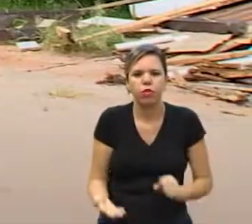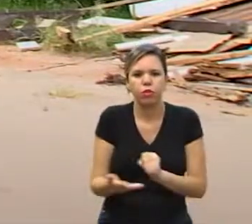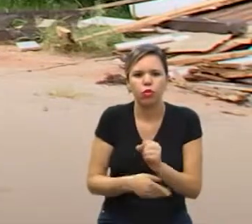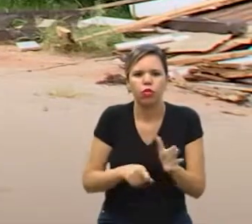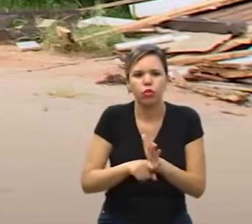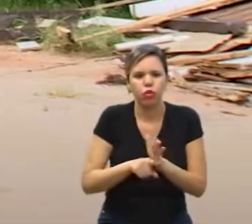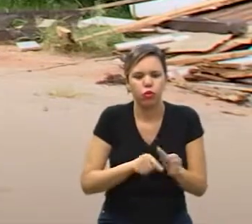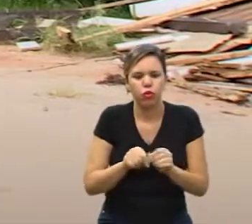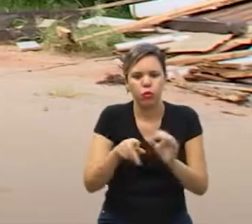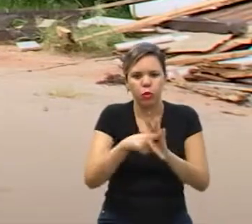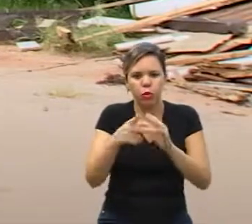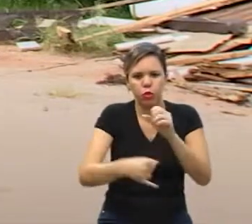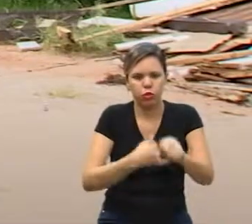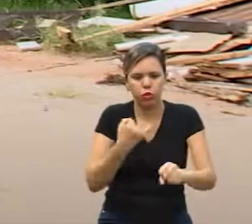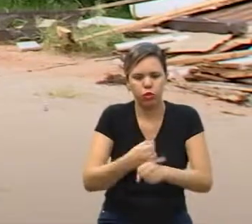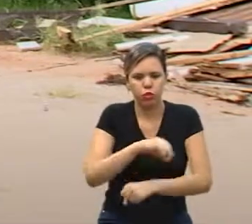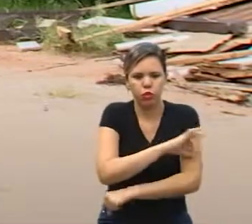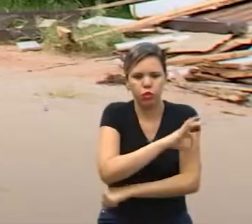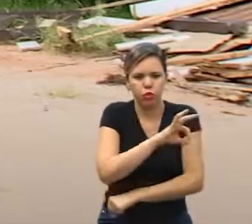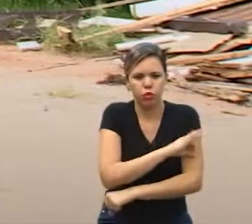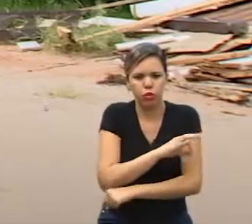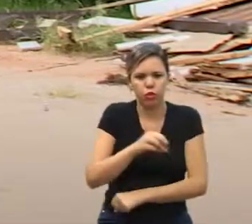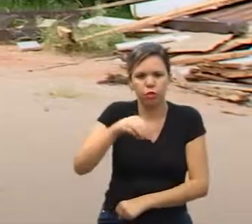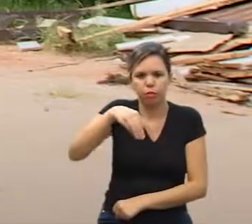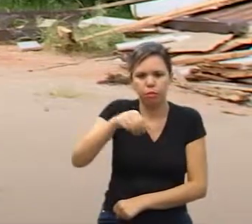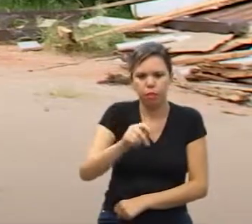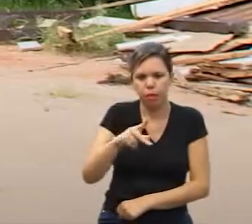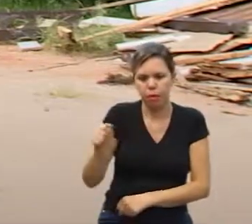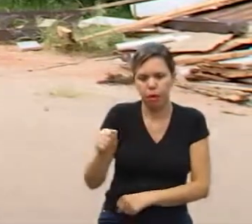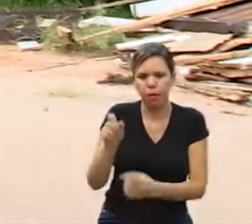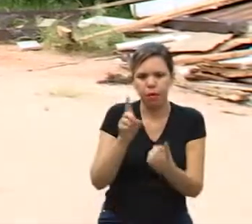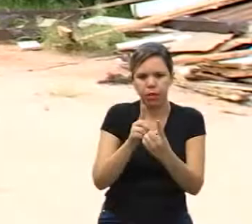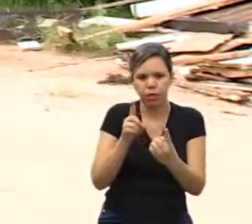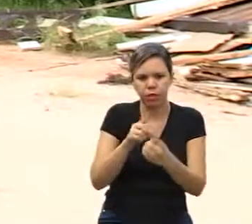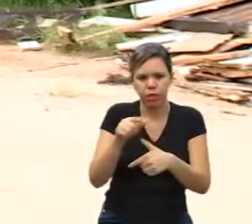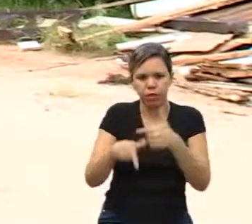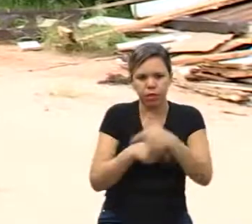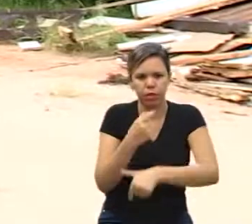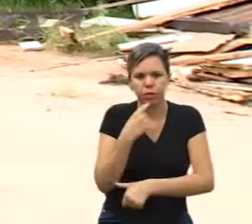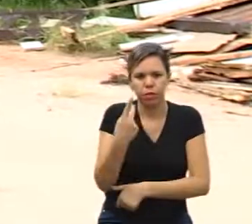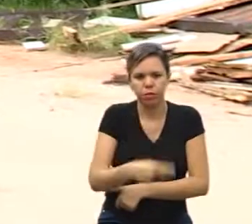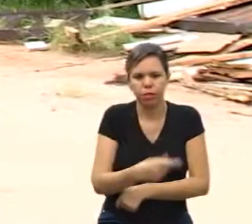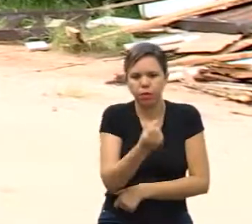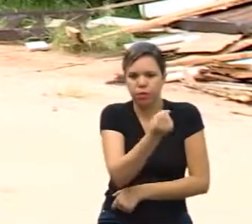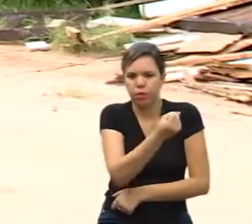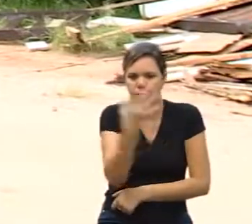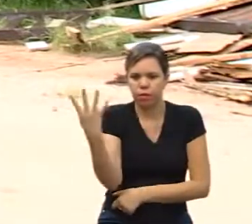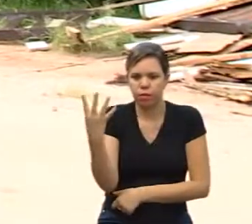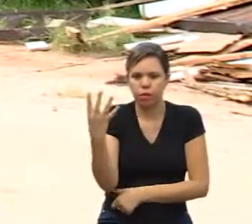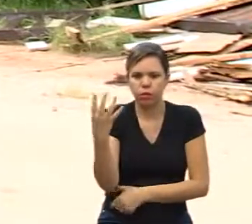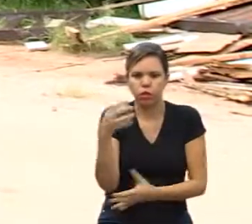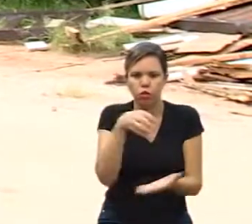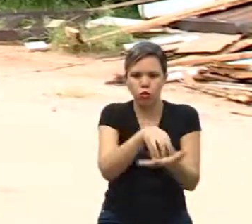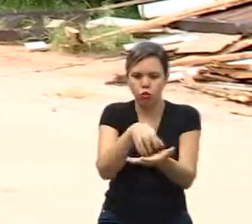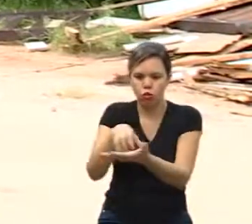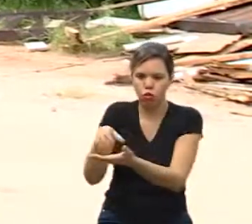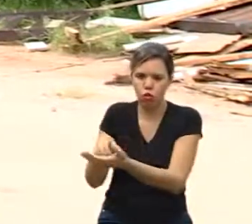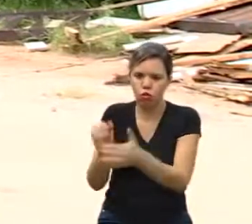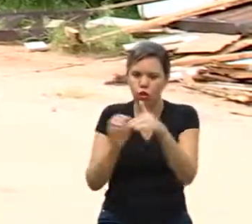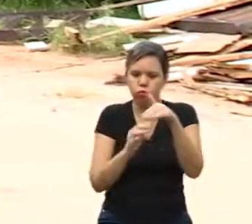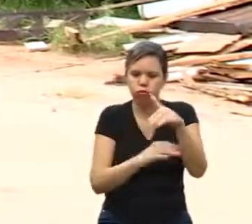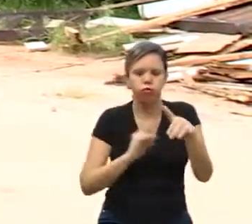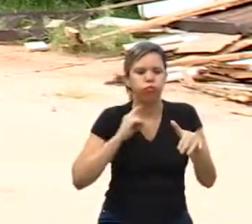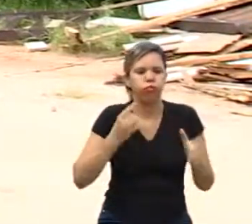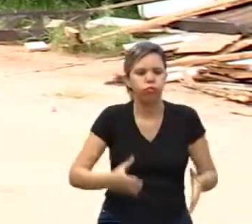de um estudo do próprio site da Prefeitura, que chama mapasdeserviço.campinas, lá mostra a quantidade de ecopontos instalados